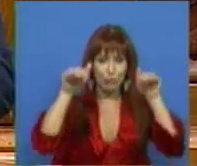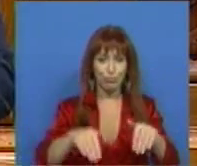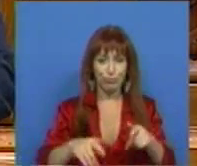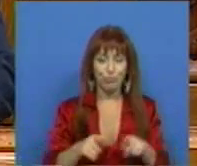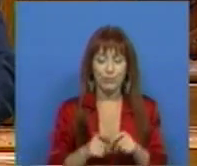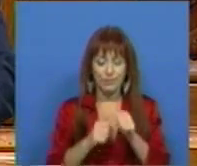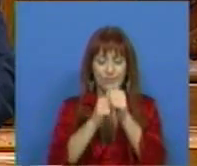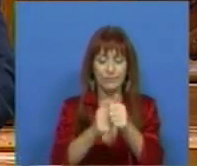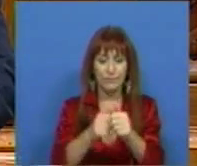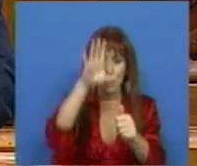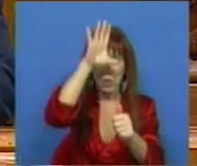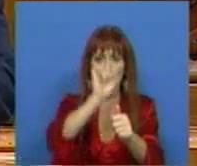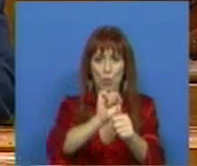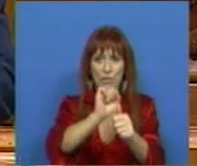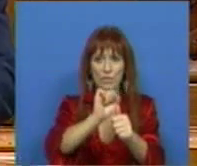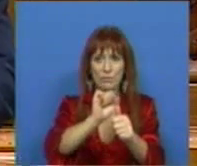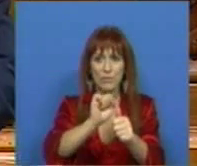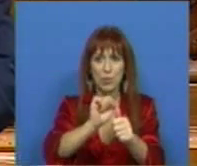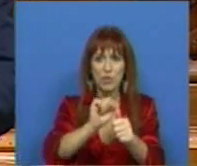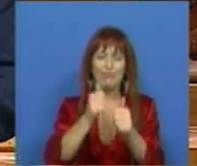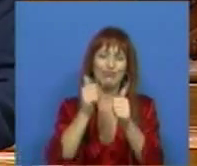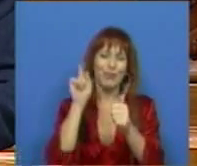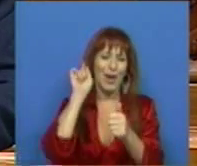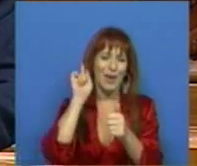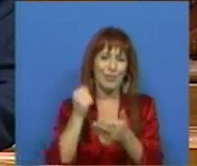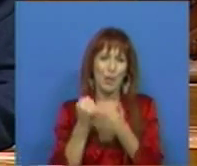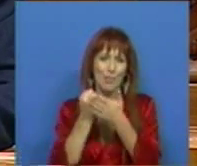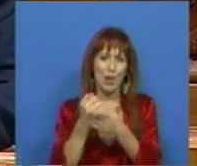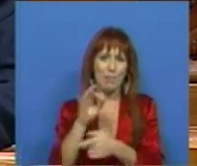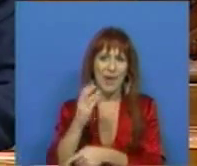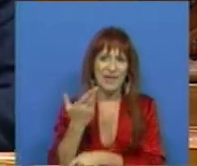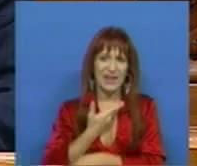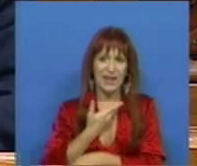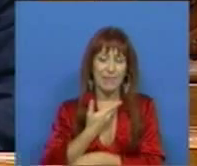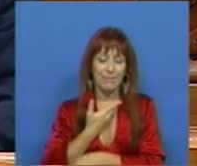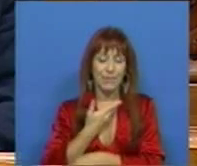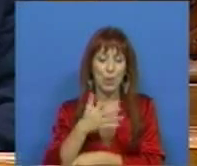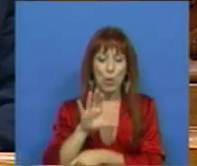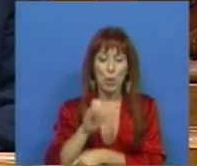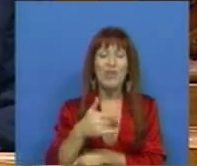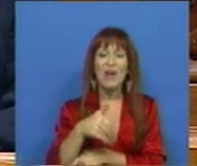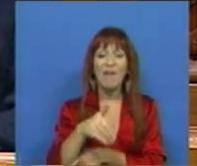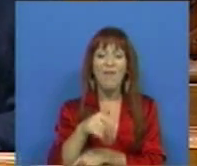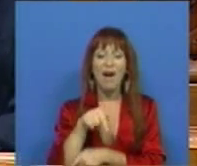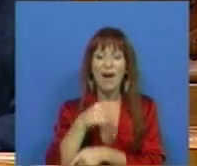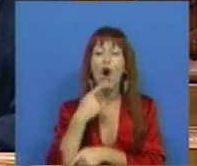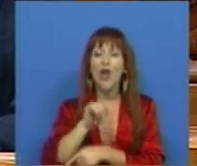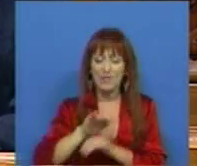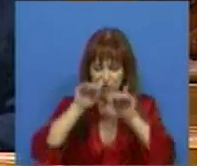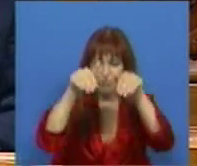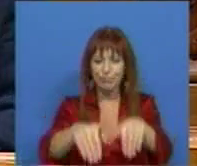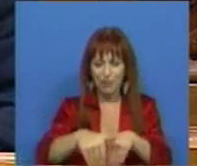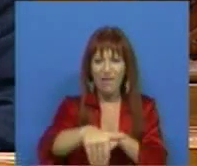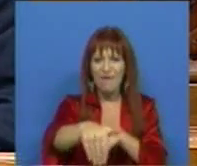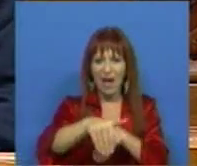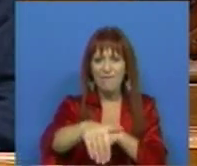recessiva seguida pelo Governo, com o prestimoso apoio do PSD, o país vai entrar novamente em